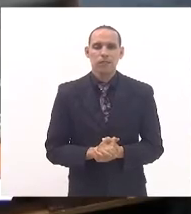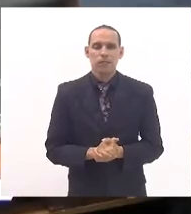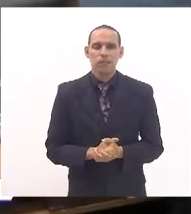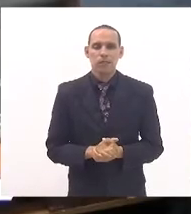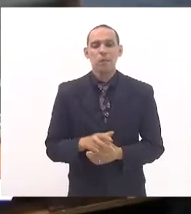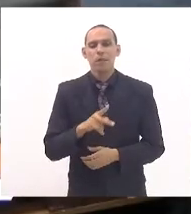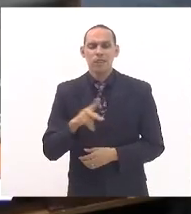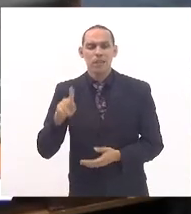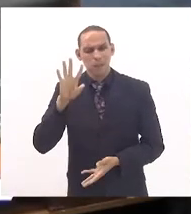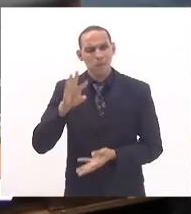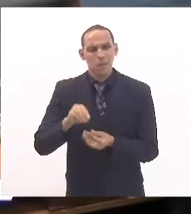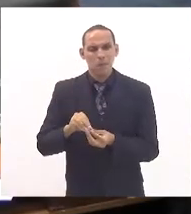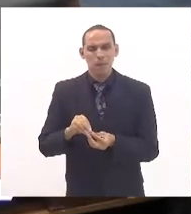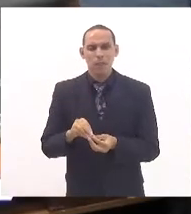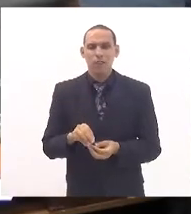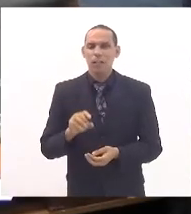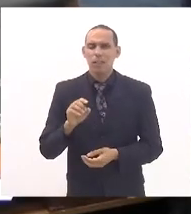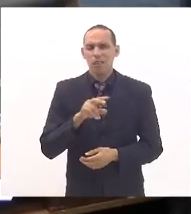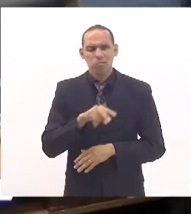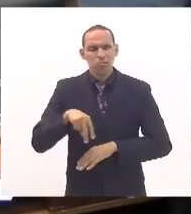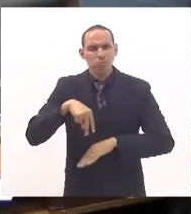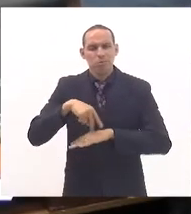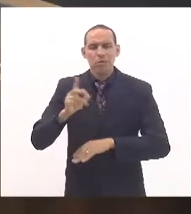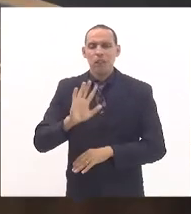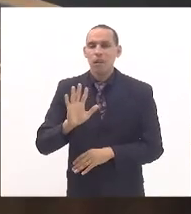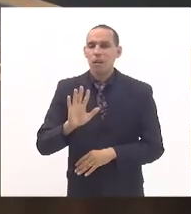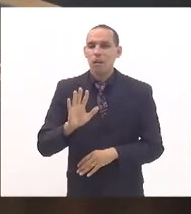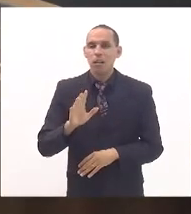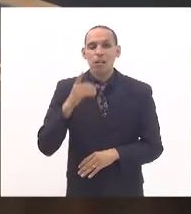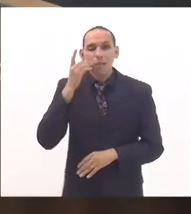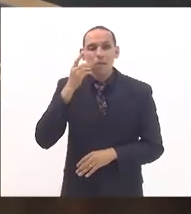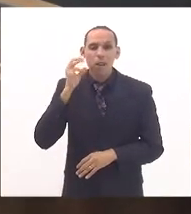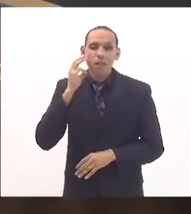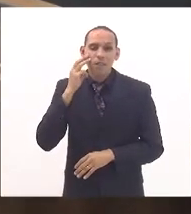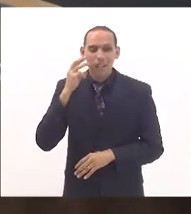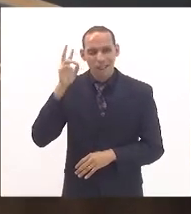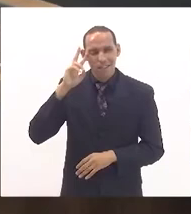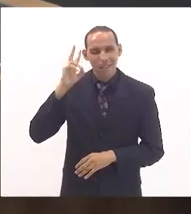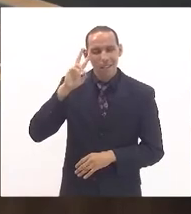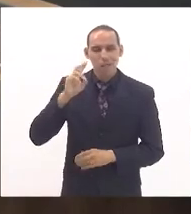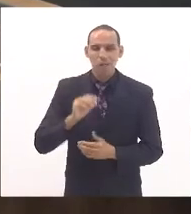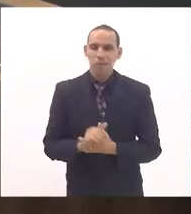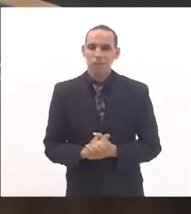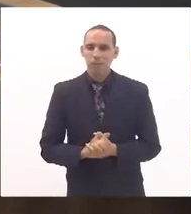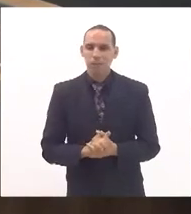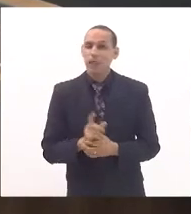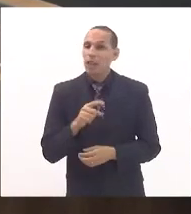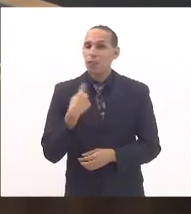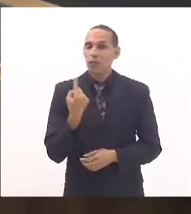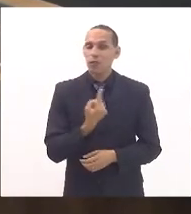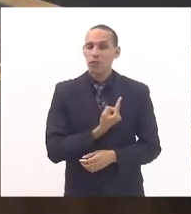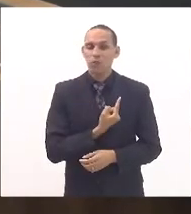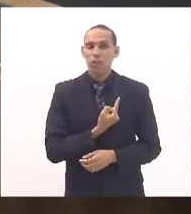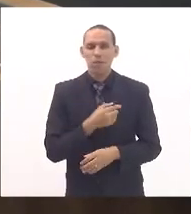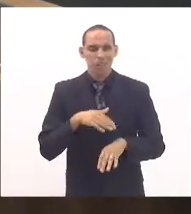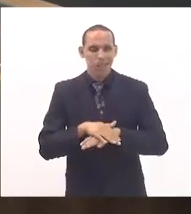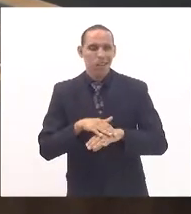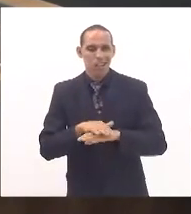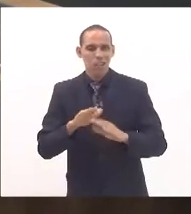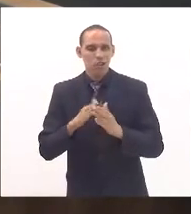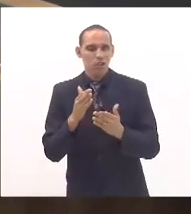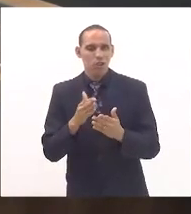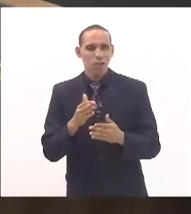Presidente, vou ser bem breve. Não vou nem subir na tribuna. O deputado Valdeia Carneiro me lembrava aqui. A gente tem na rede estadual de